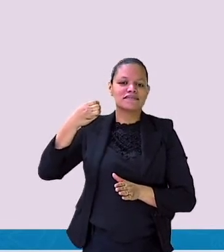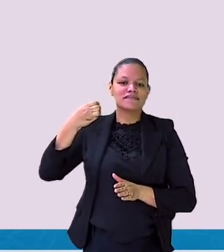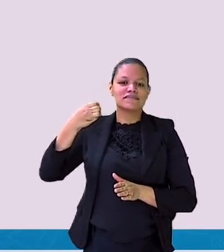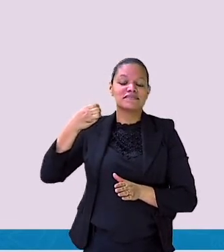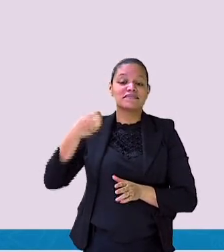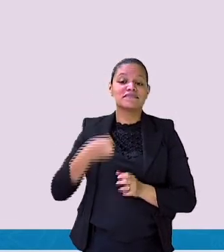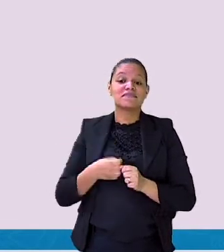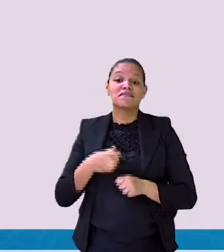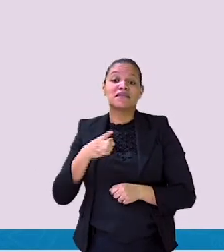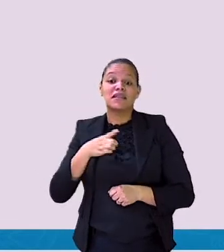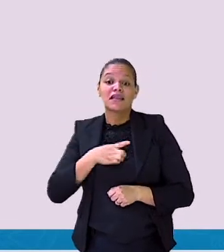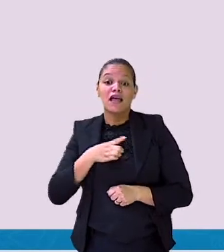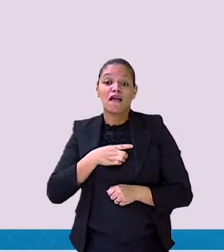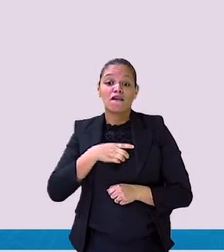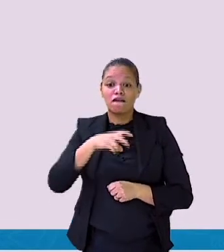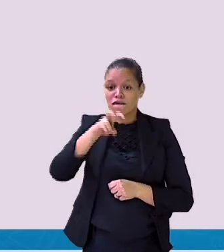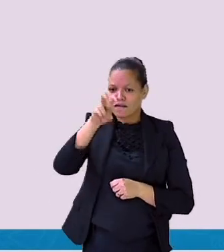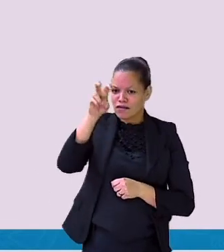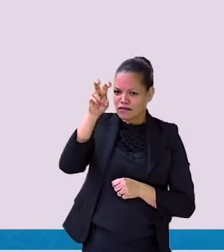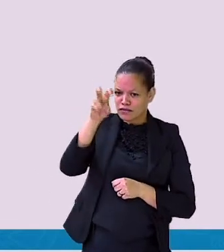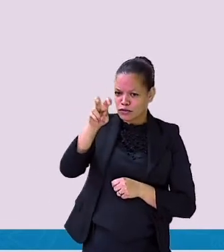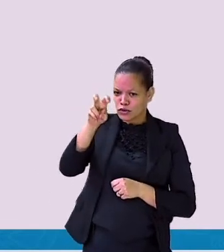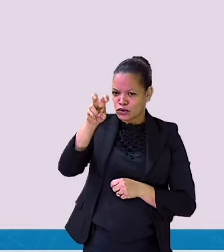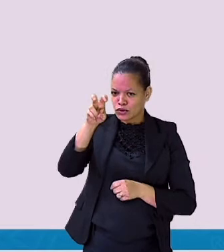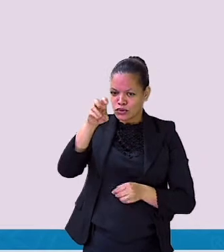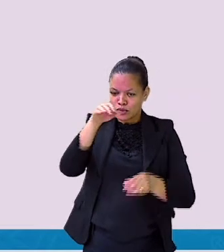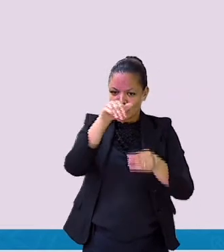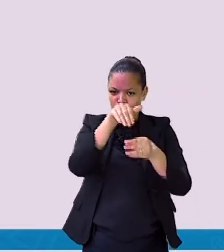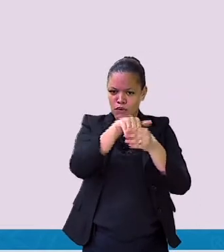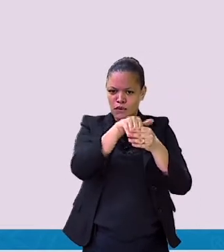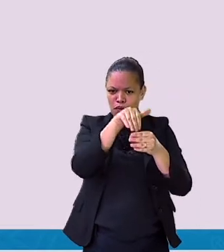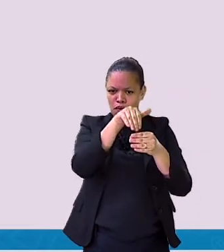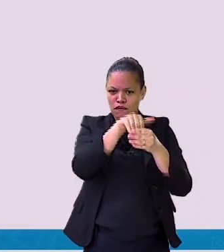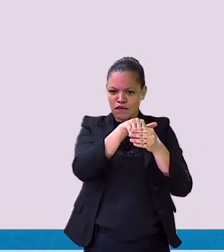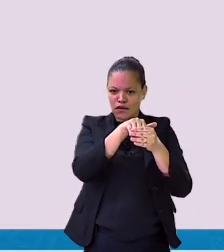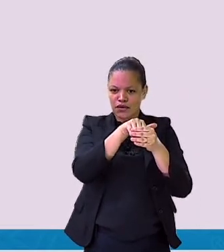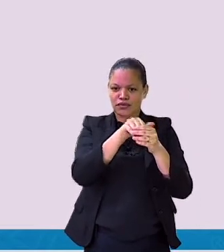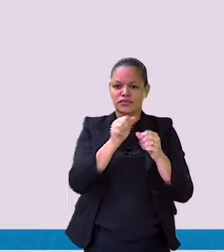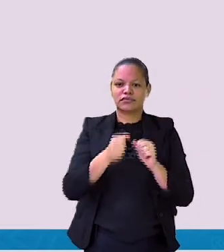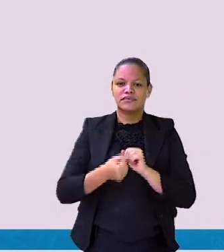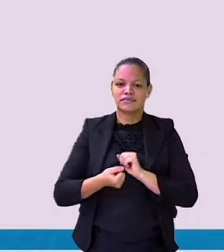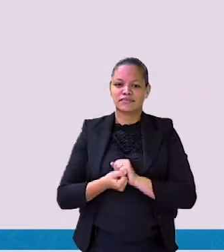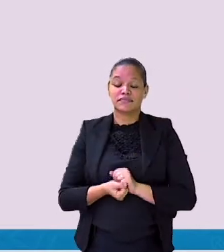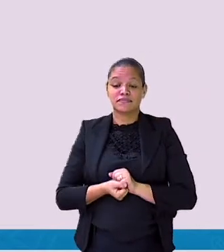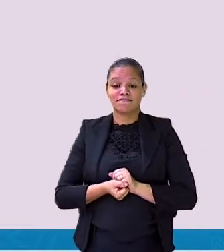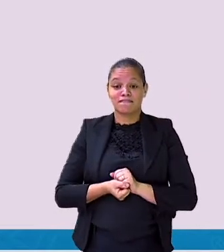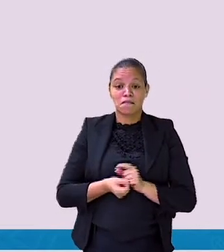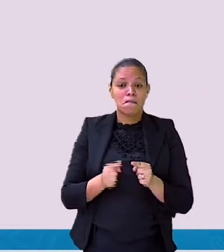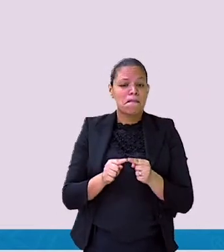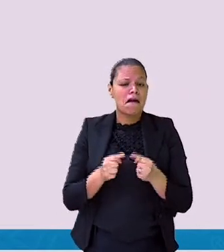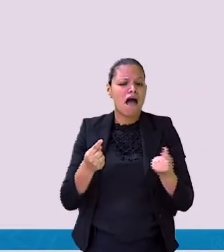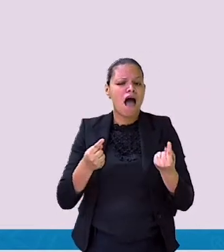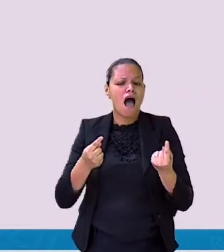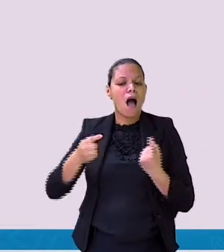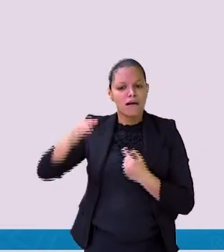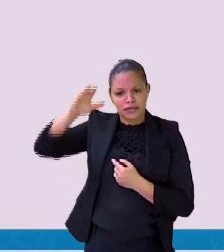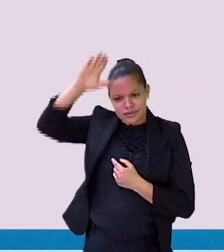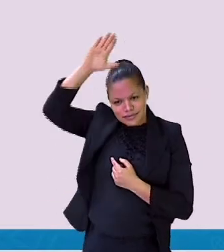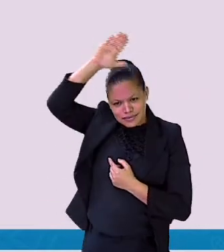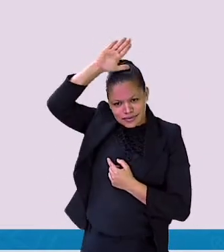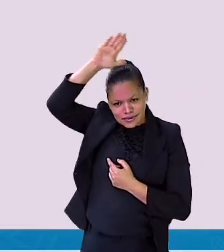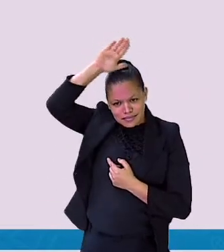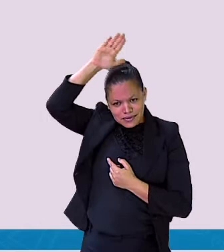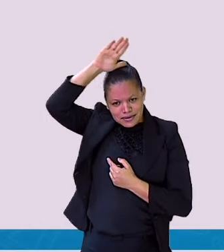5. Então, o Cascão teve 5 votos. E o Cebolinha, gente? Vamos ver até onde